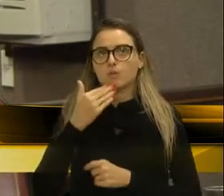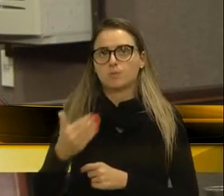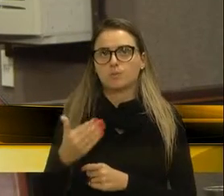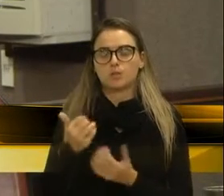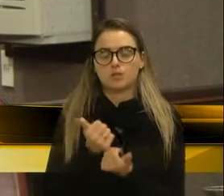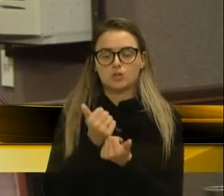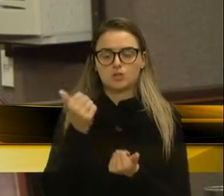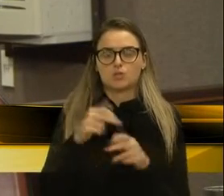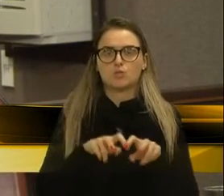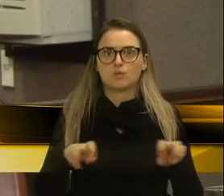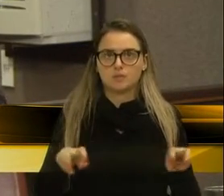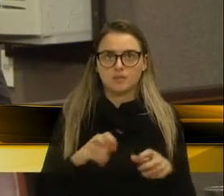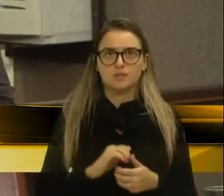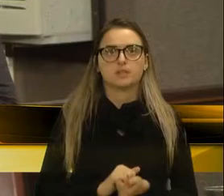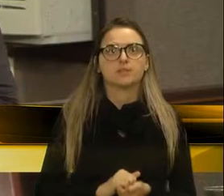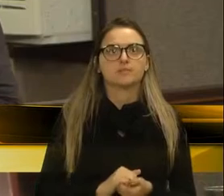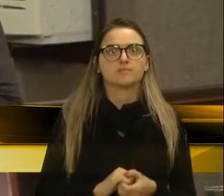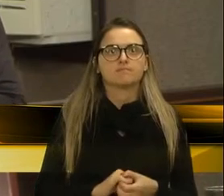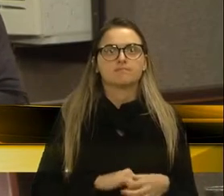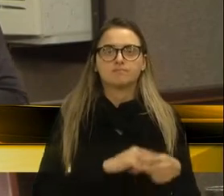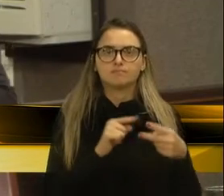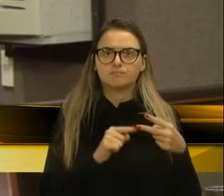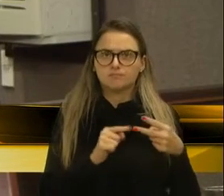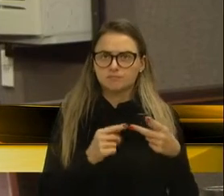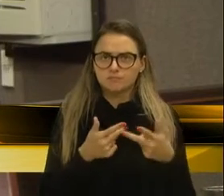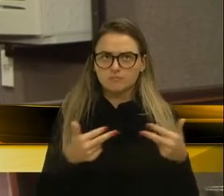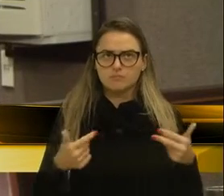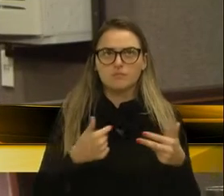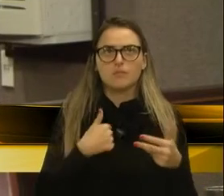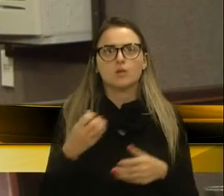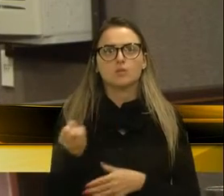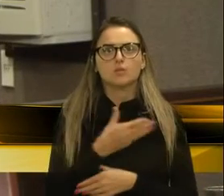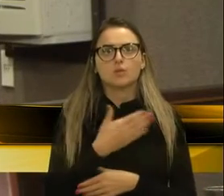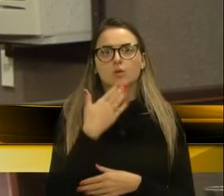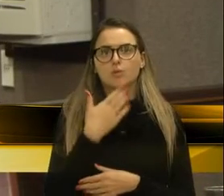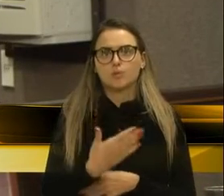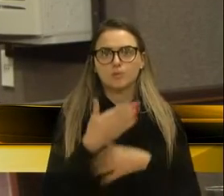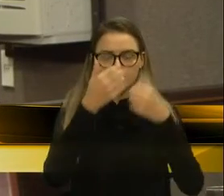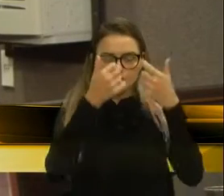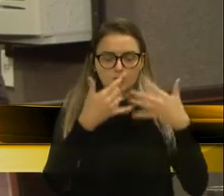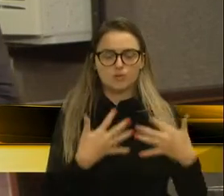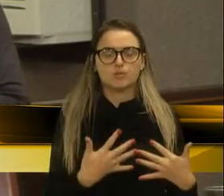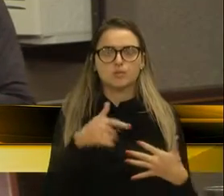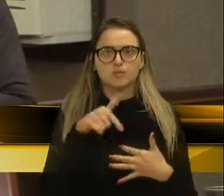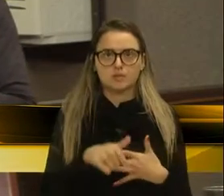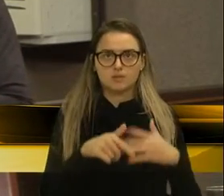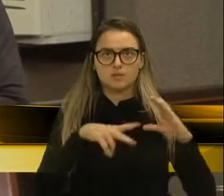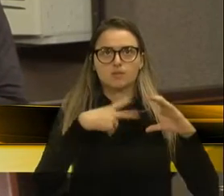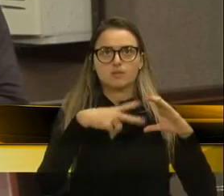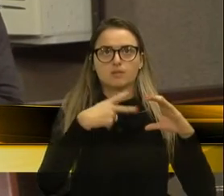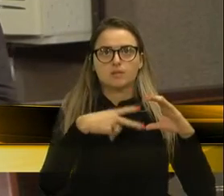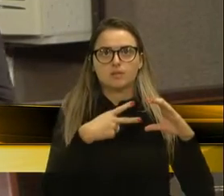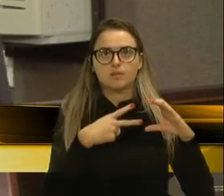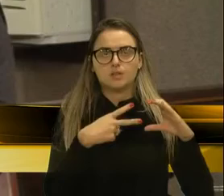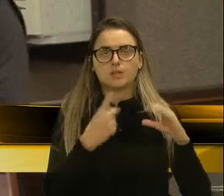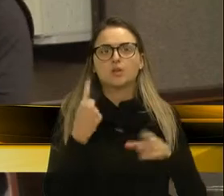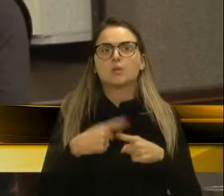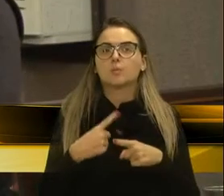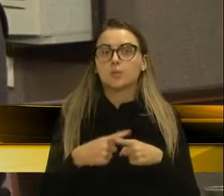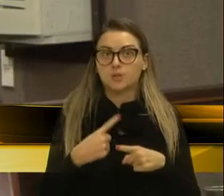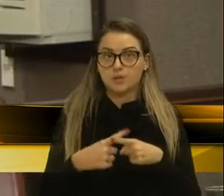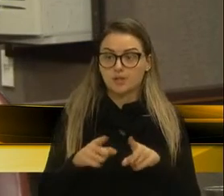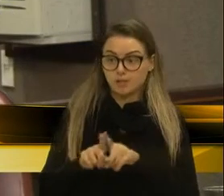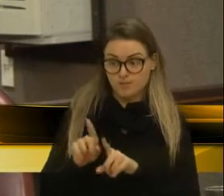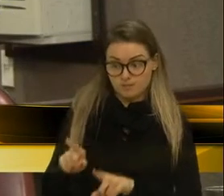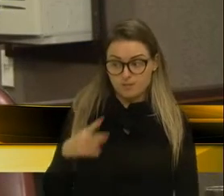mesa diretora para isso. Segundo, vou entrar com um novo pedido de informações aqui na Câmara, porque além disso,